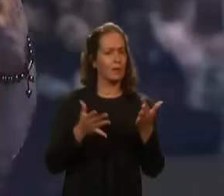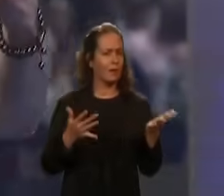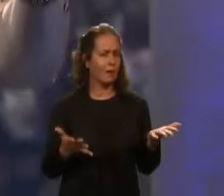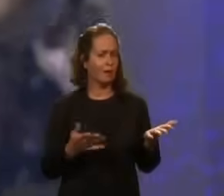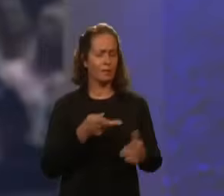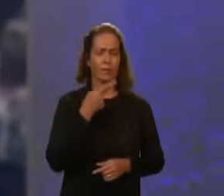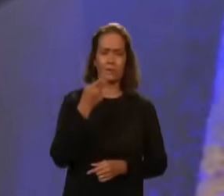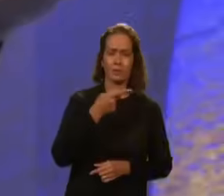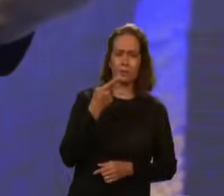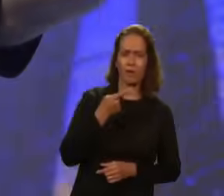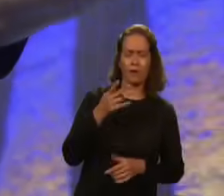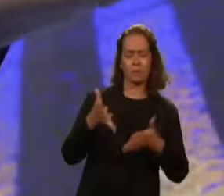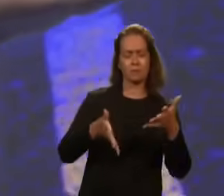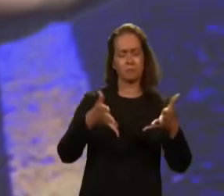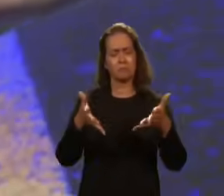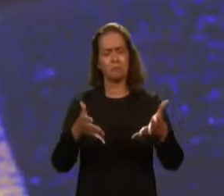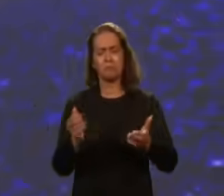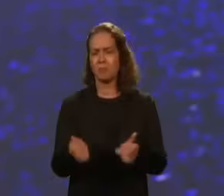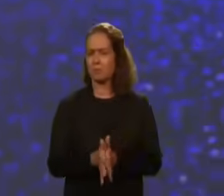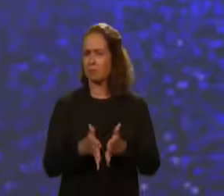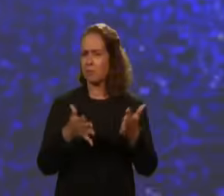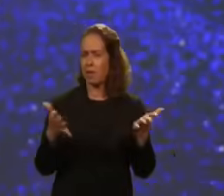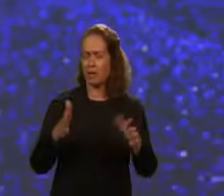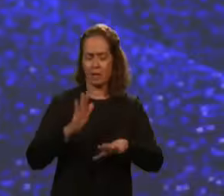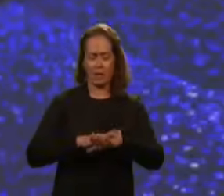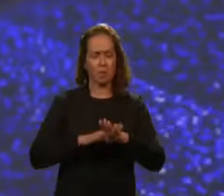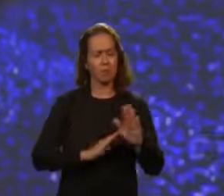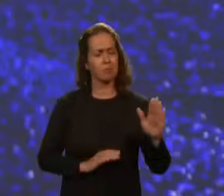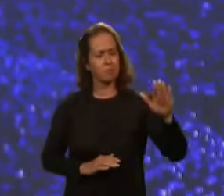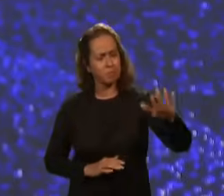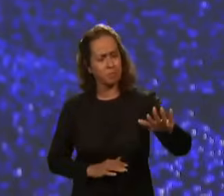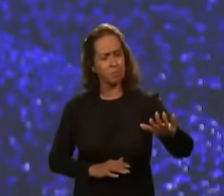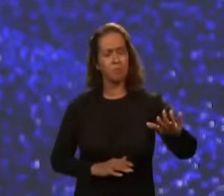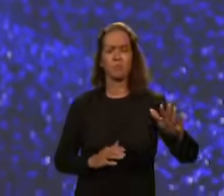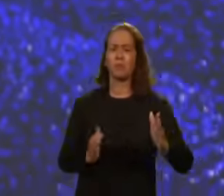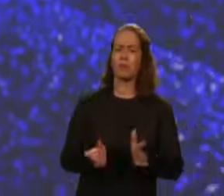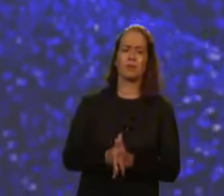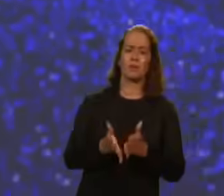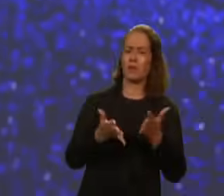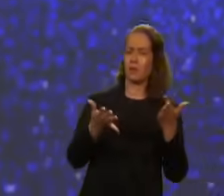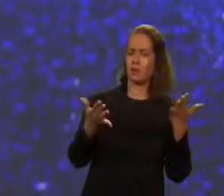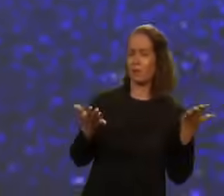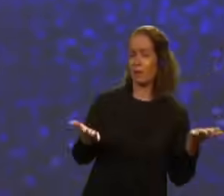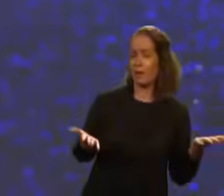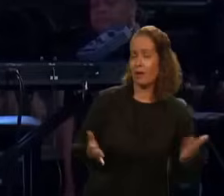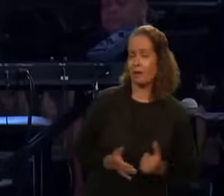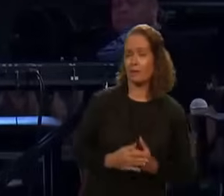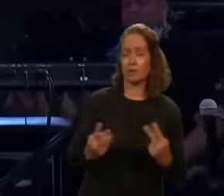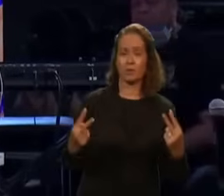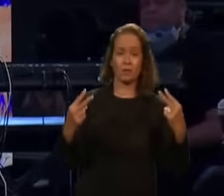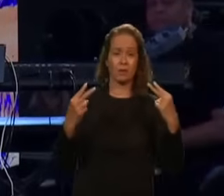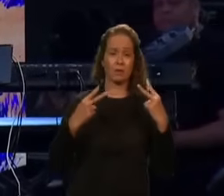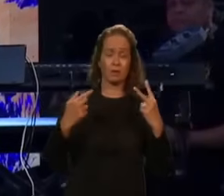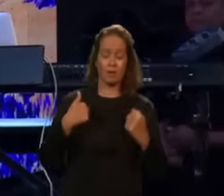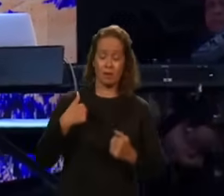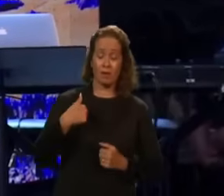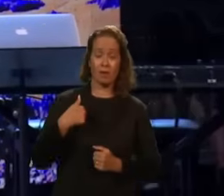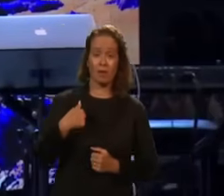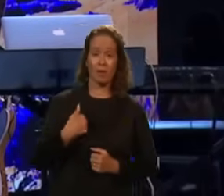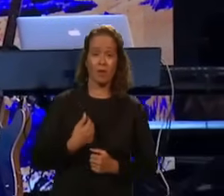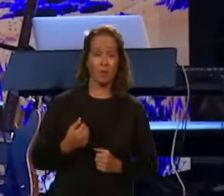milagre. Você põe a mão, é um milagre. Vocês estão olhando para um milagre aqui agora com o microfone. Minha mulher conhece minha